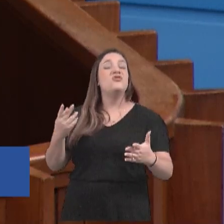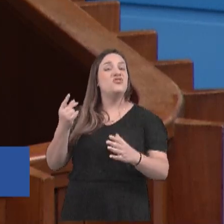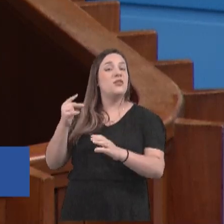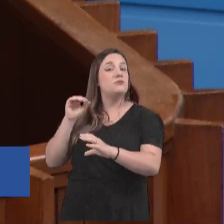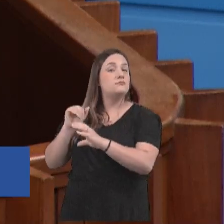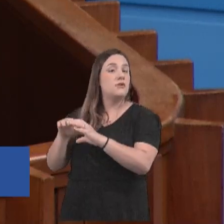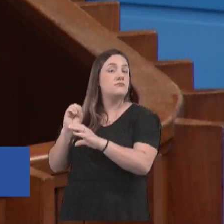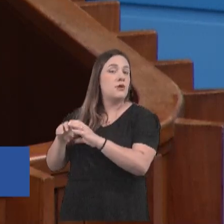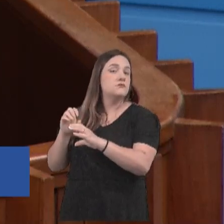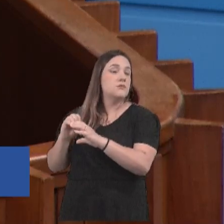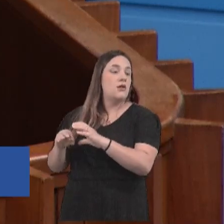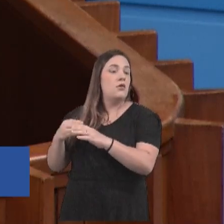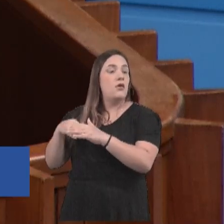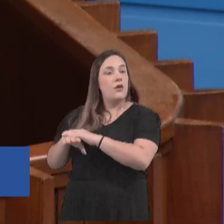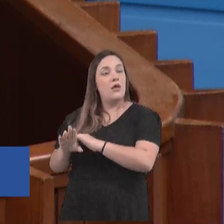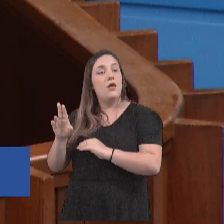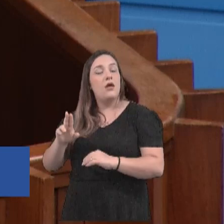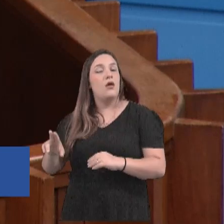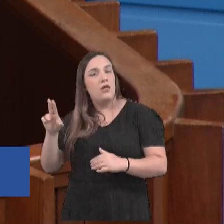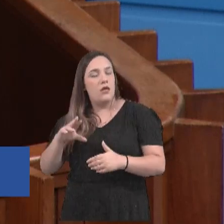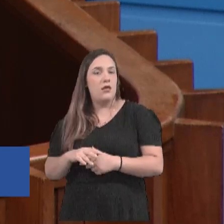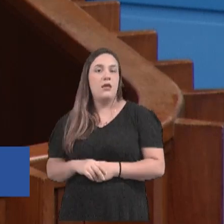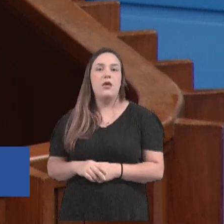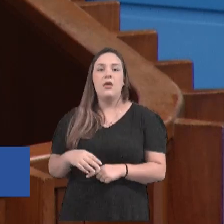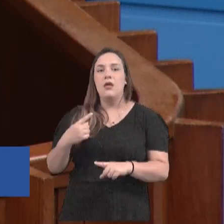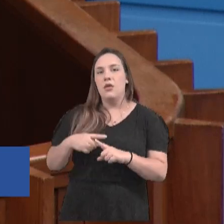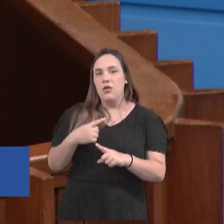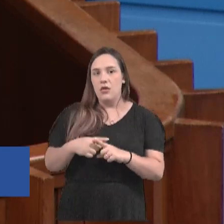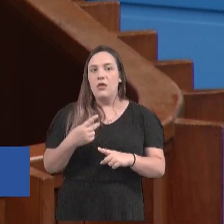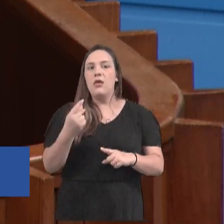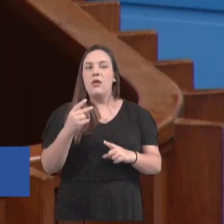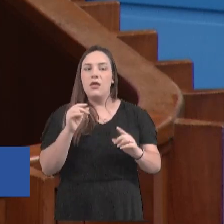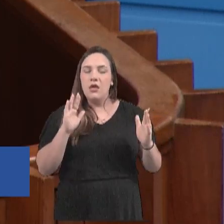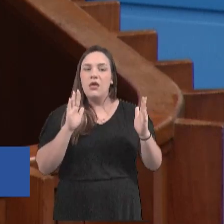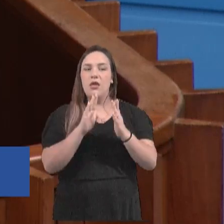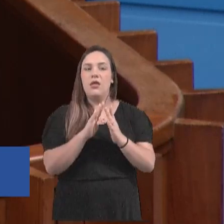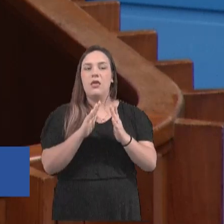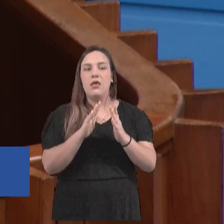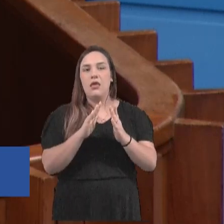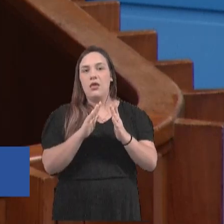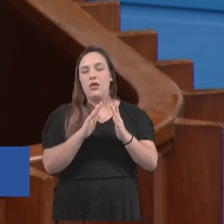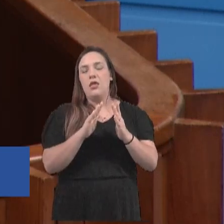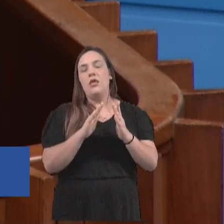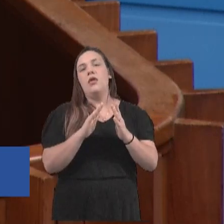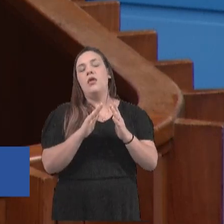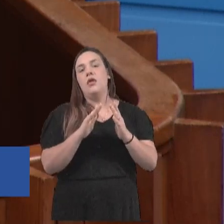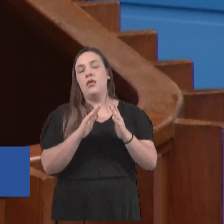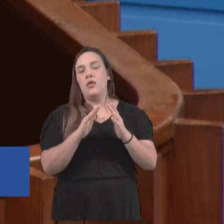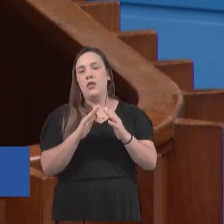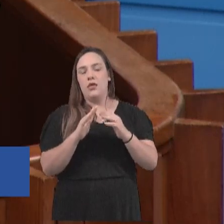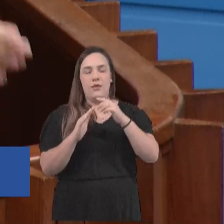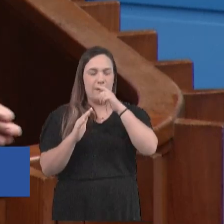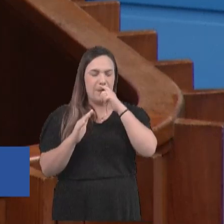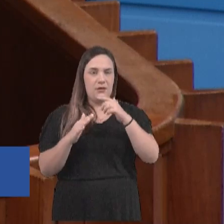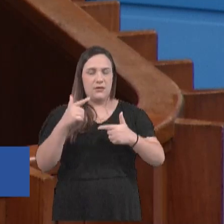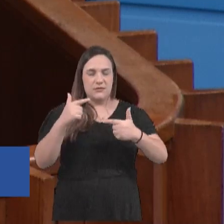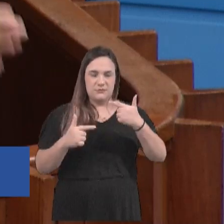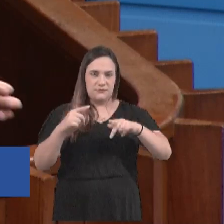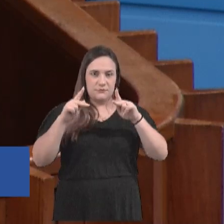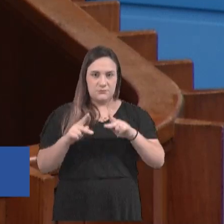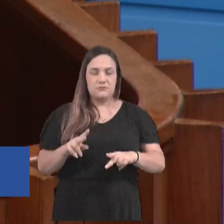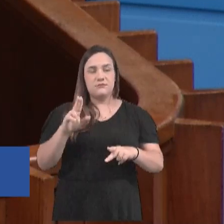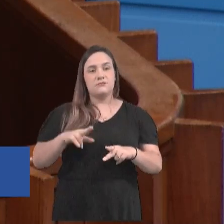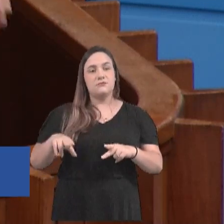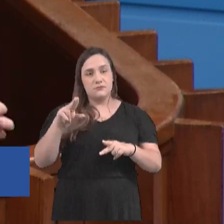esse dinheiro. E dinheiro de enfrentamento à violência contra as mulheres passa por vários segmentos. É preciso ter investimento lá na